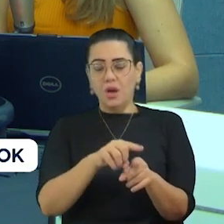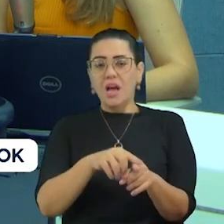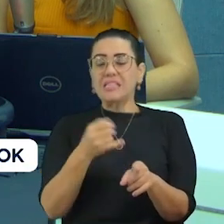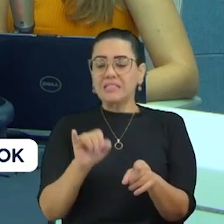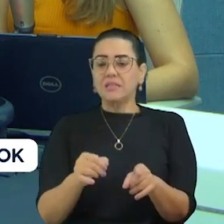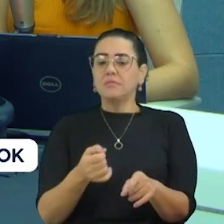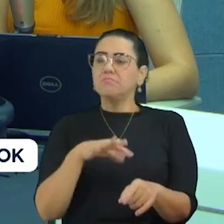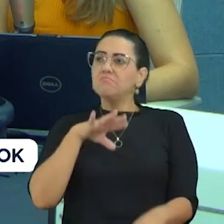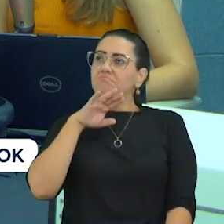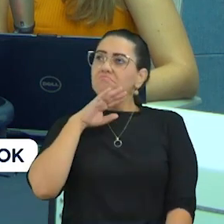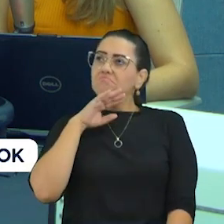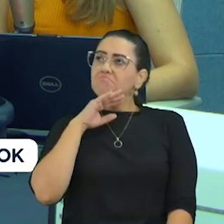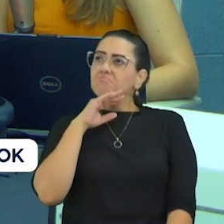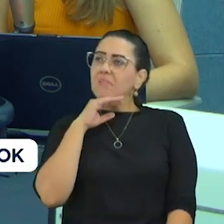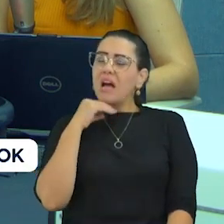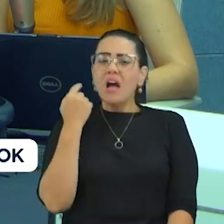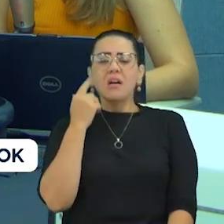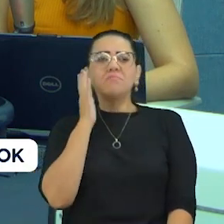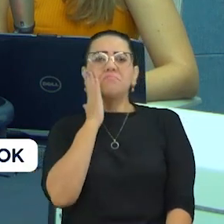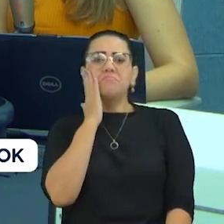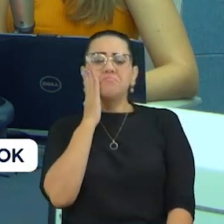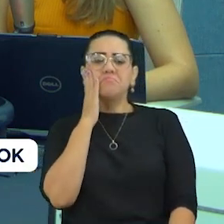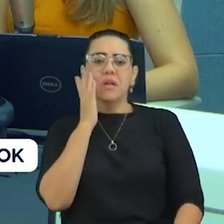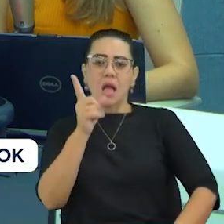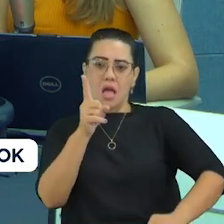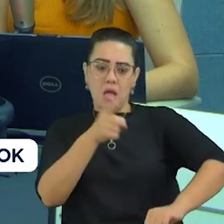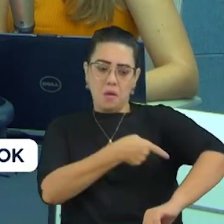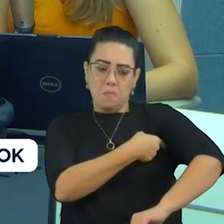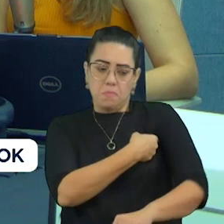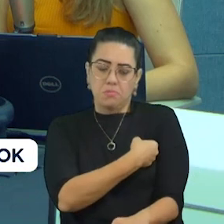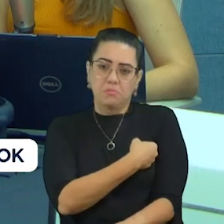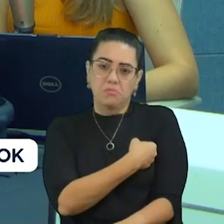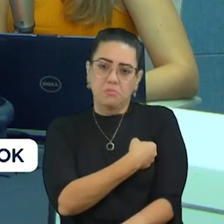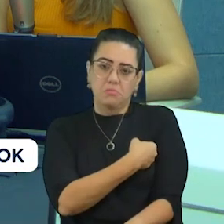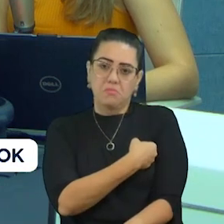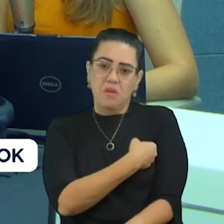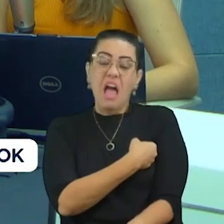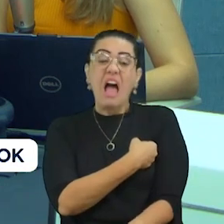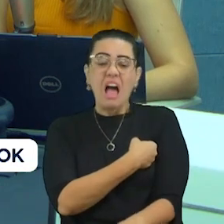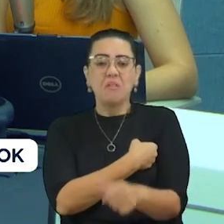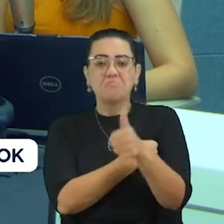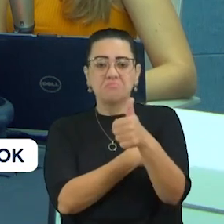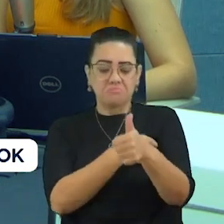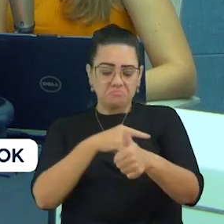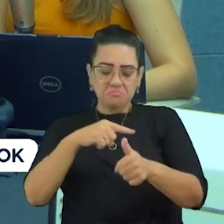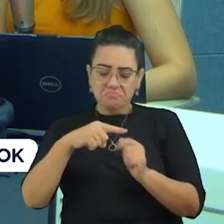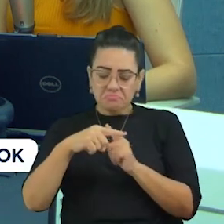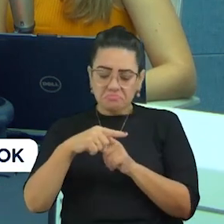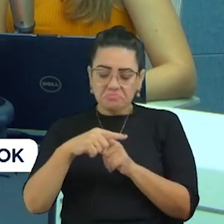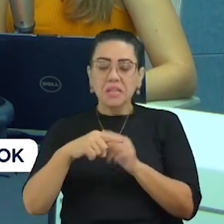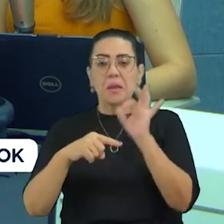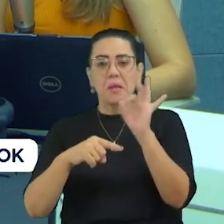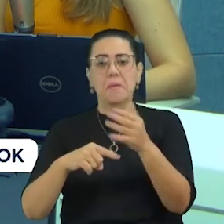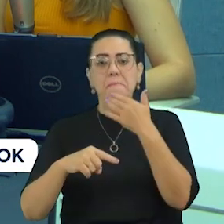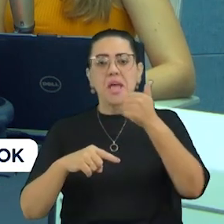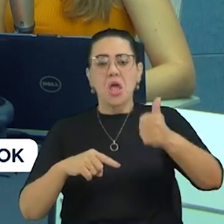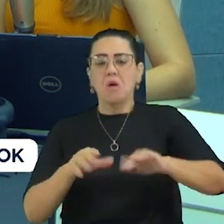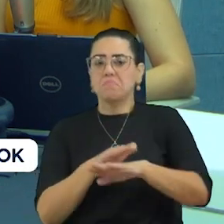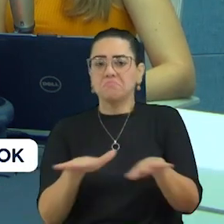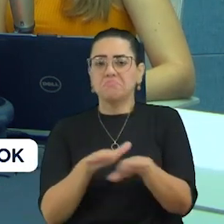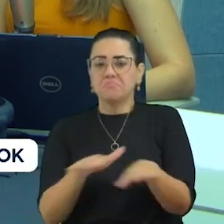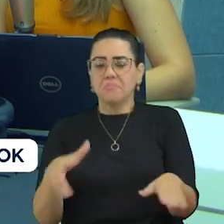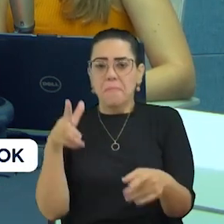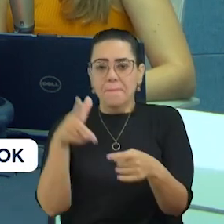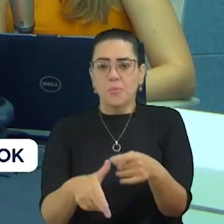não vou procurar o médico. E aí eu posso piorar o quadro, né? Então, são situações, Júlia, que nós temos que tomar